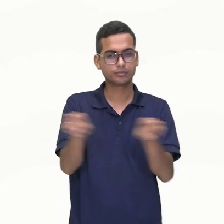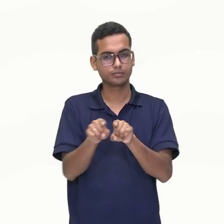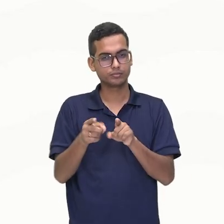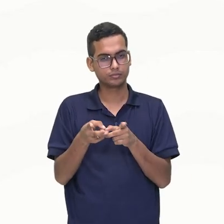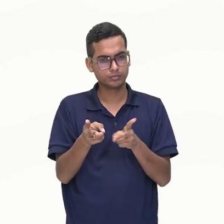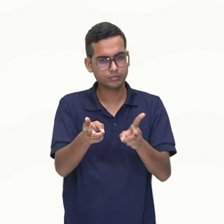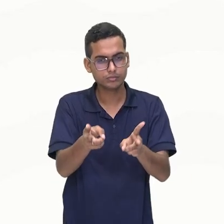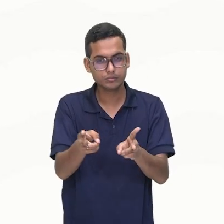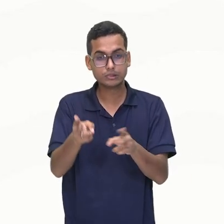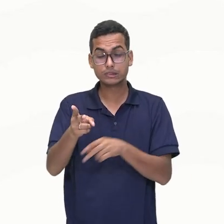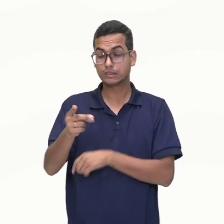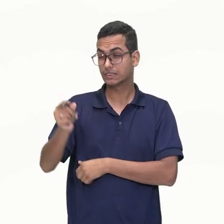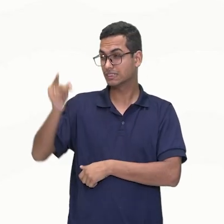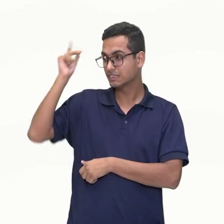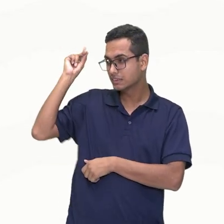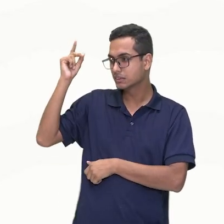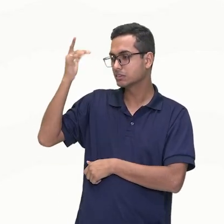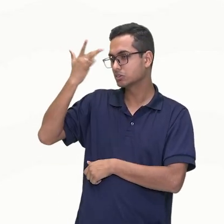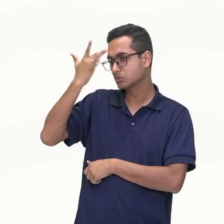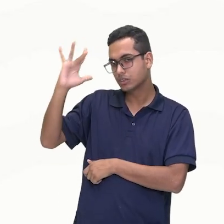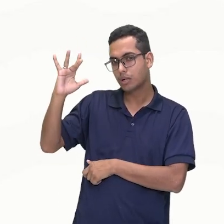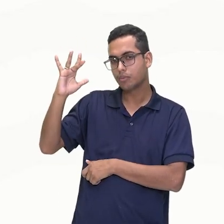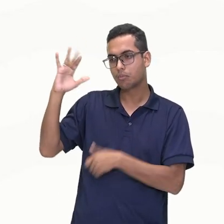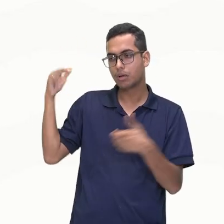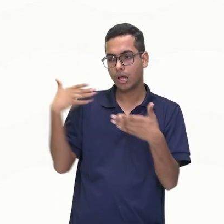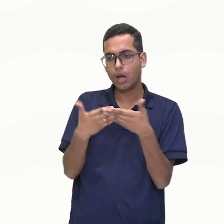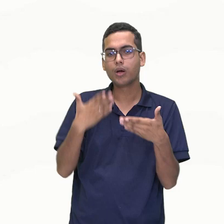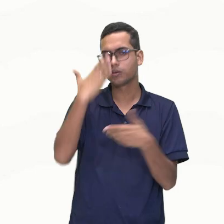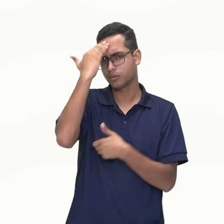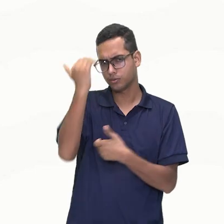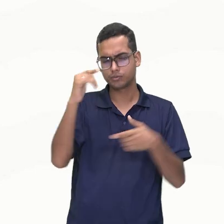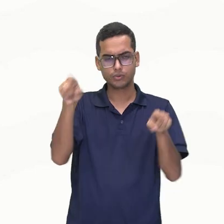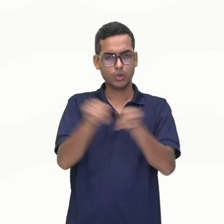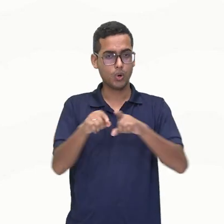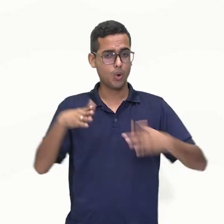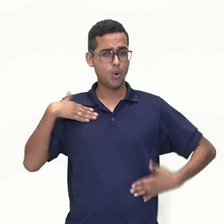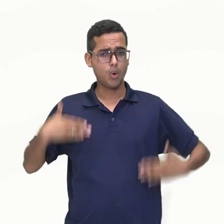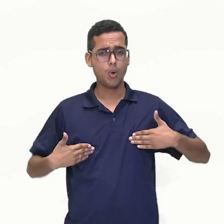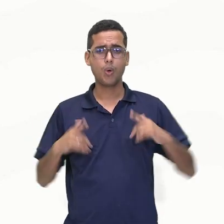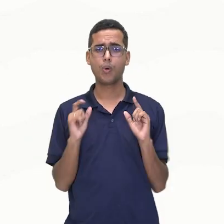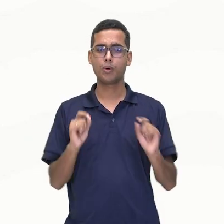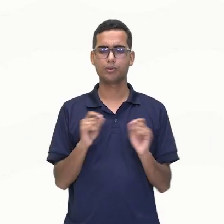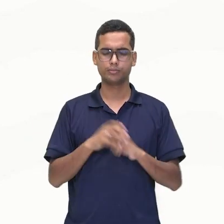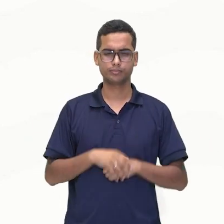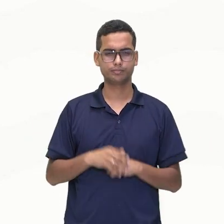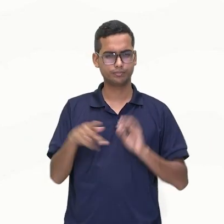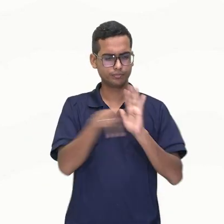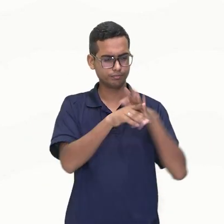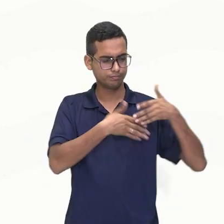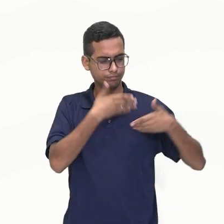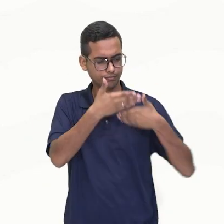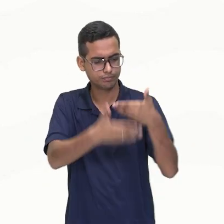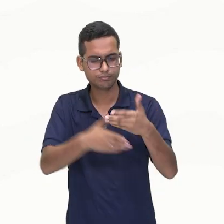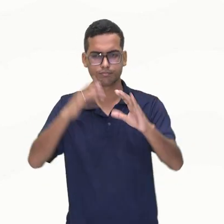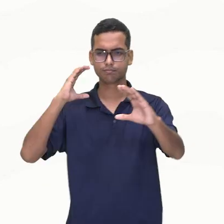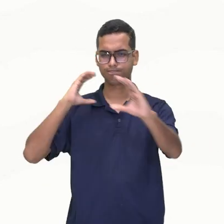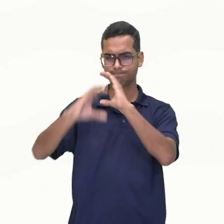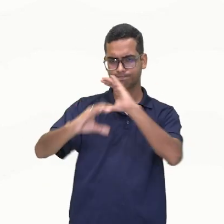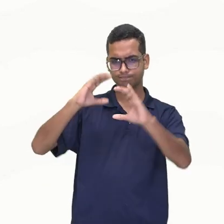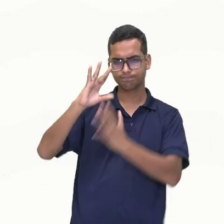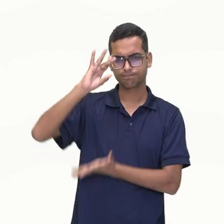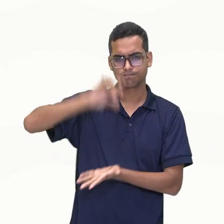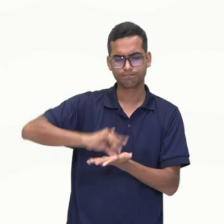que poderia ser. E esse corpo nada mais é do que a construção desse processo de comunicação, que é